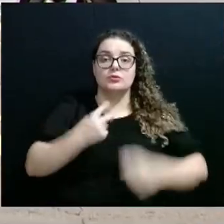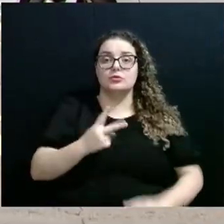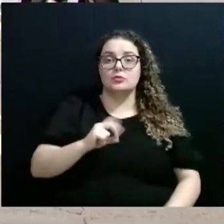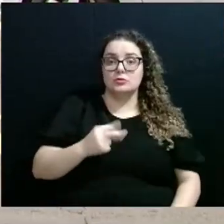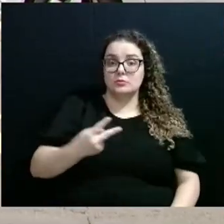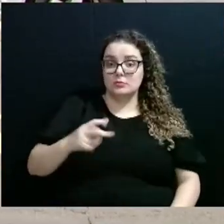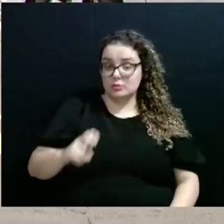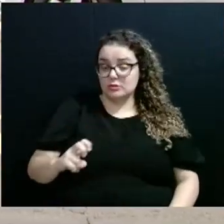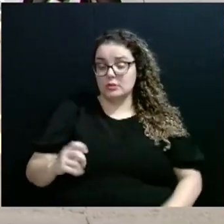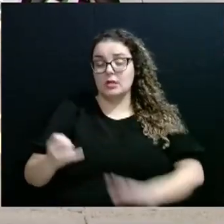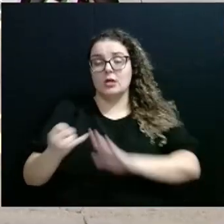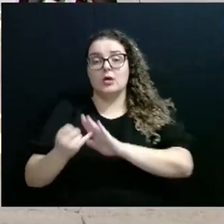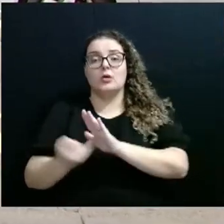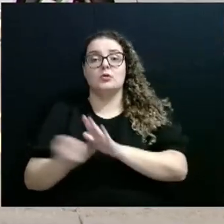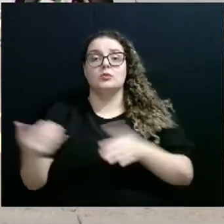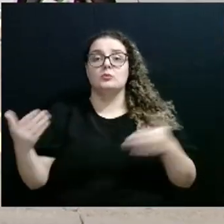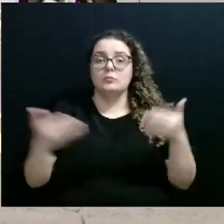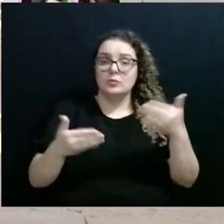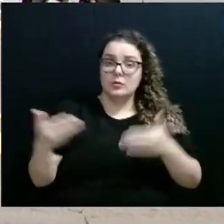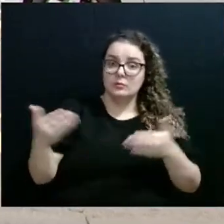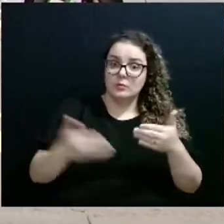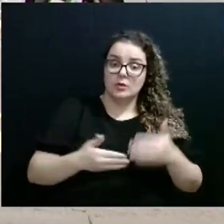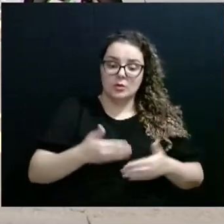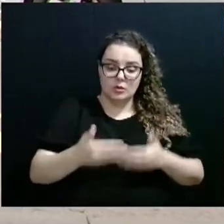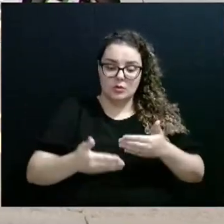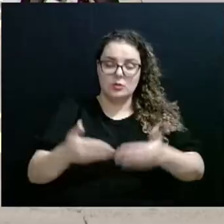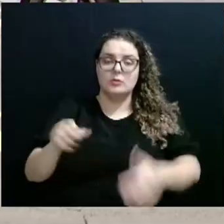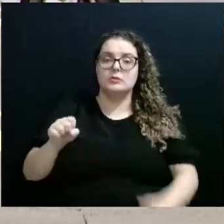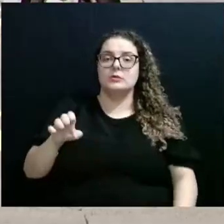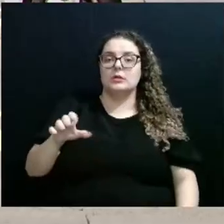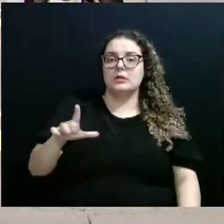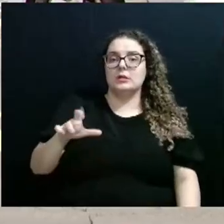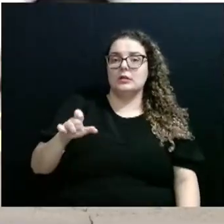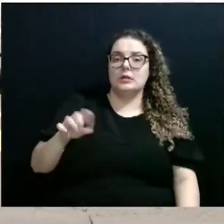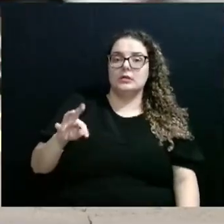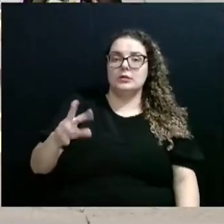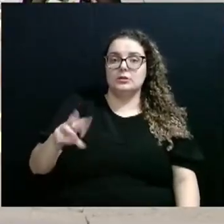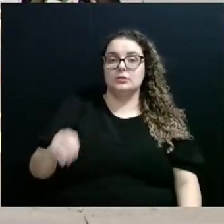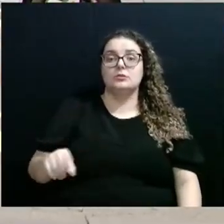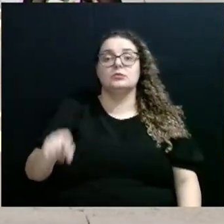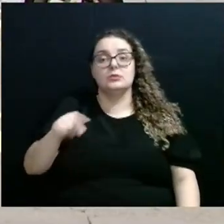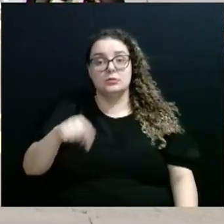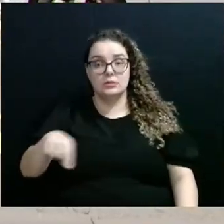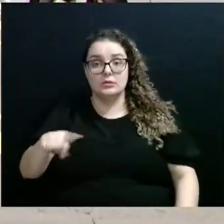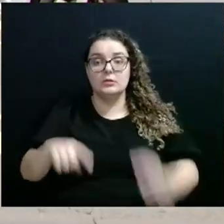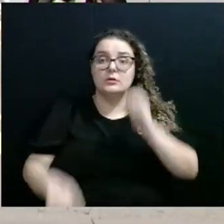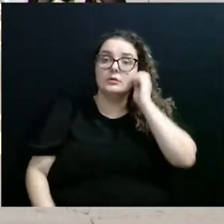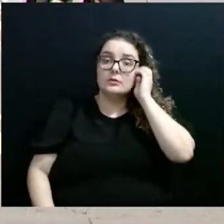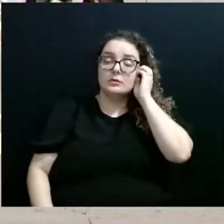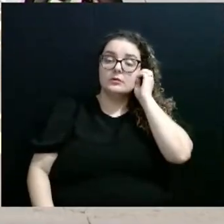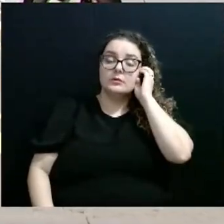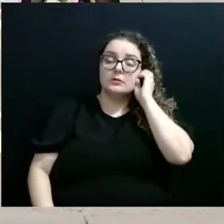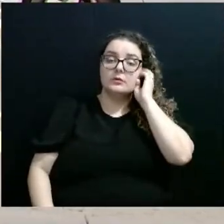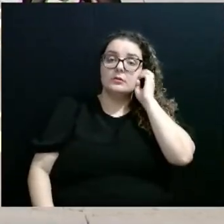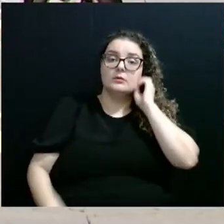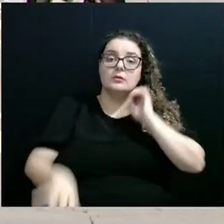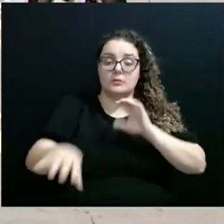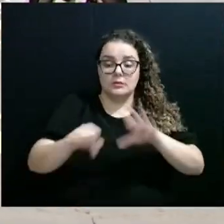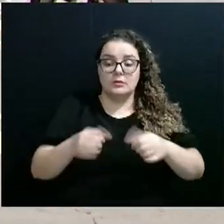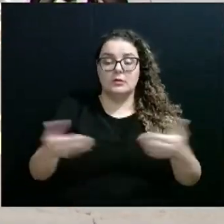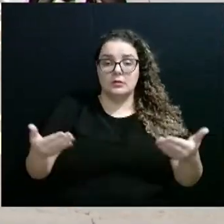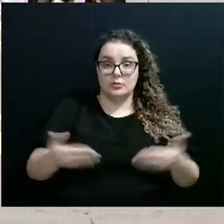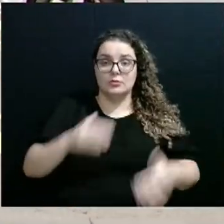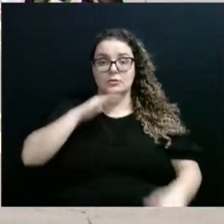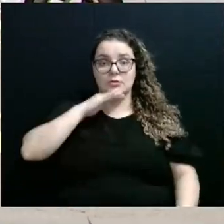instituições participaram de um processo seletivo e, além dessa, que fez a retirada na tarde de hoje, outras